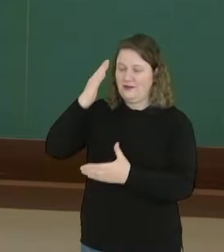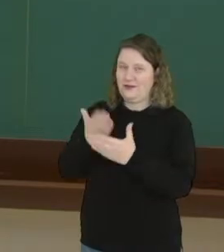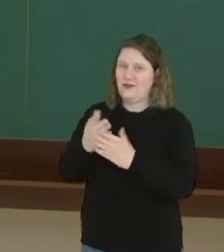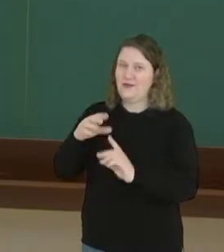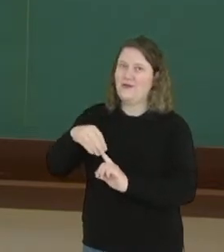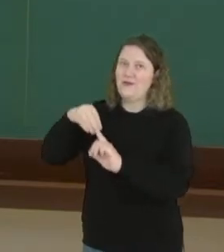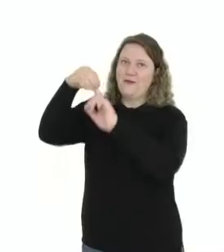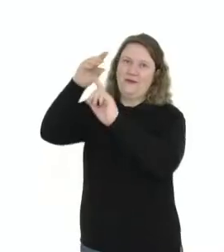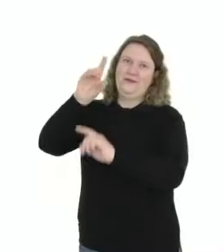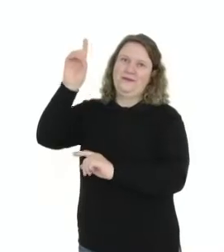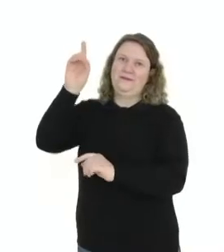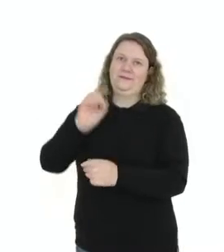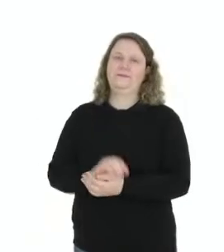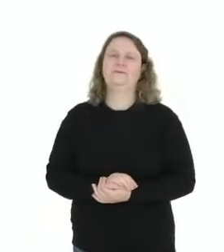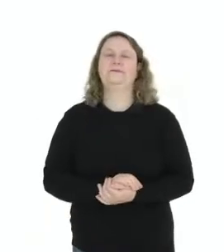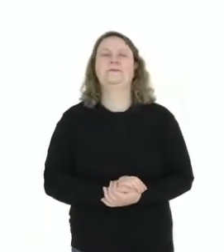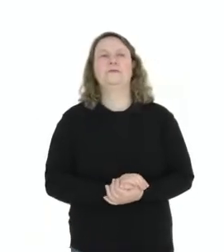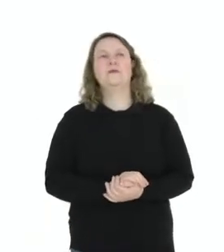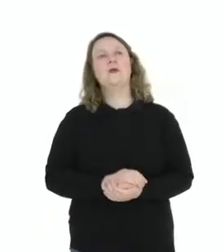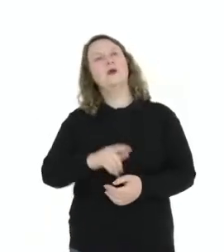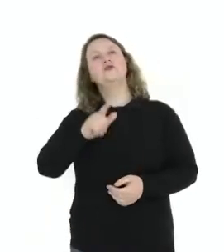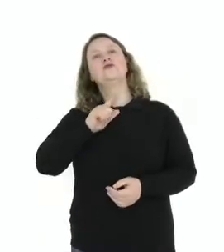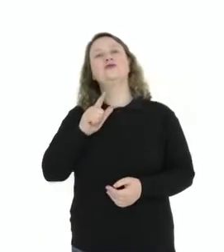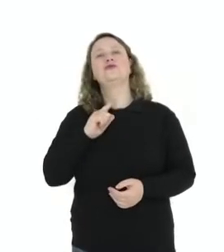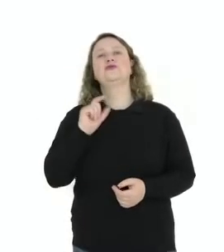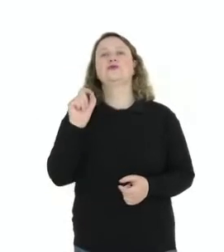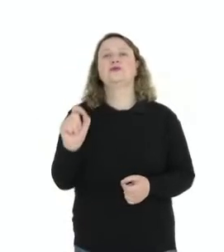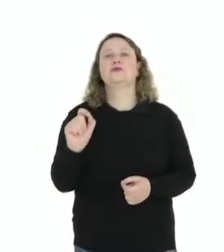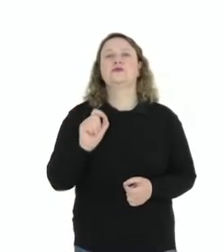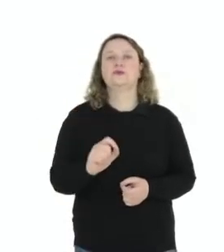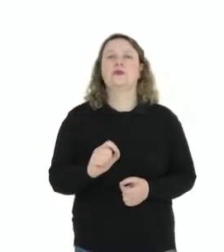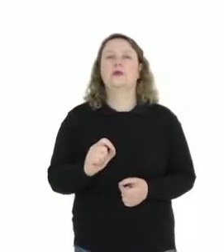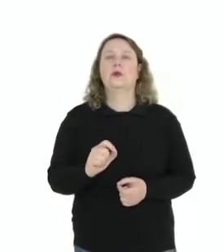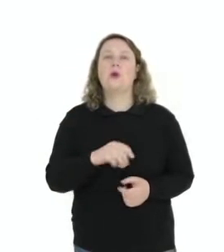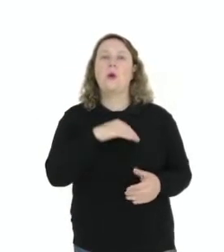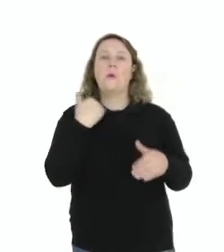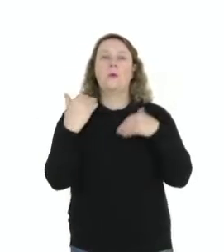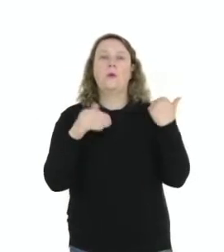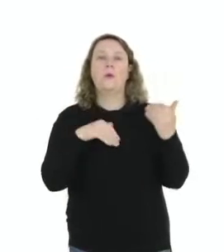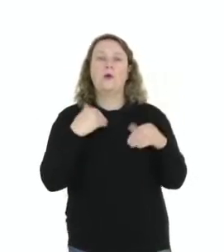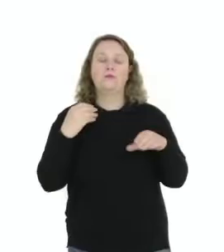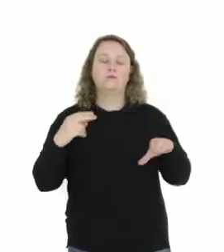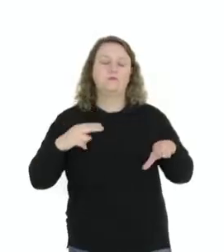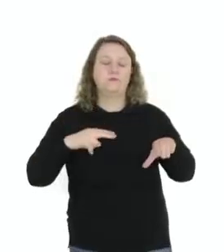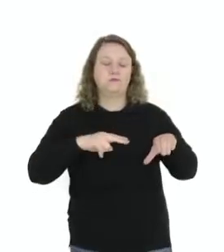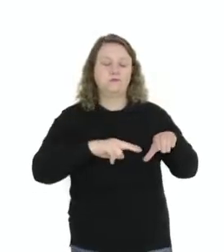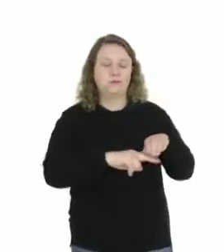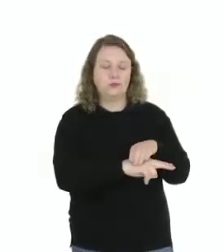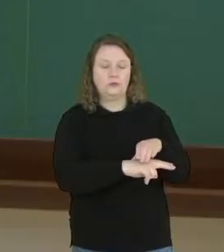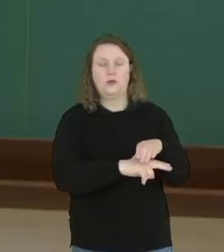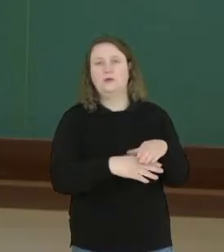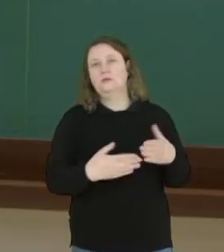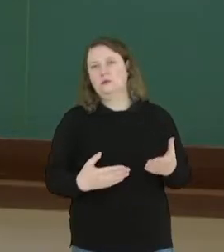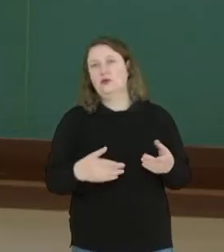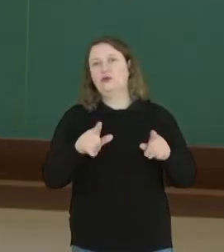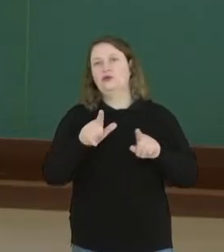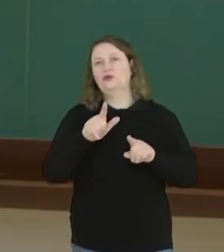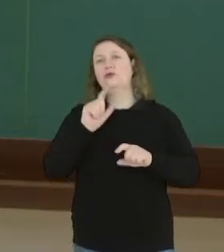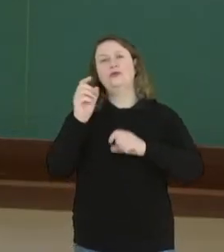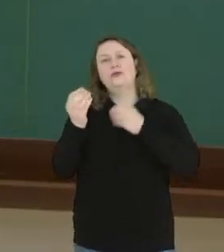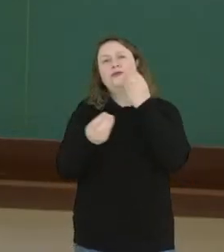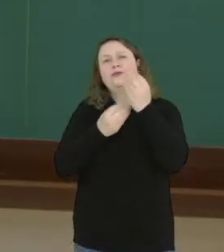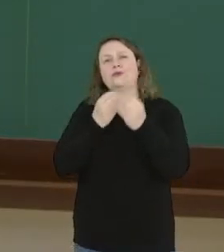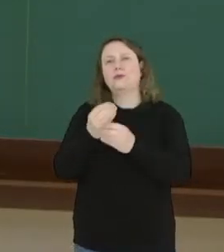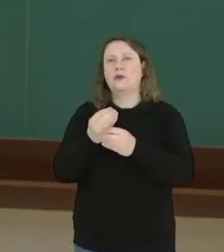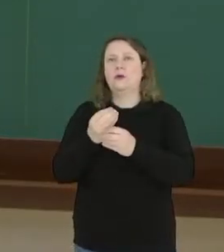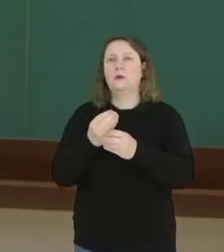como uma alternativa, então, para enterrar os mortos as catacumbas romanas. Bom, então como que acontece essa ascensão ao cristianismo? Se